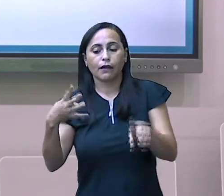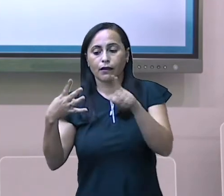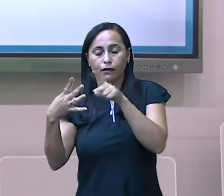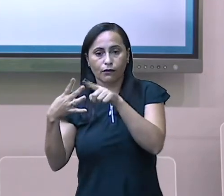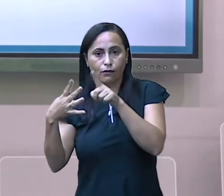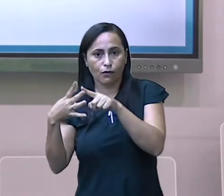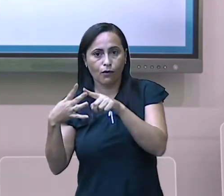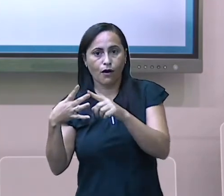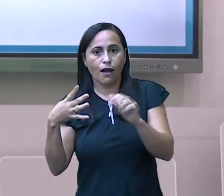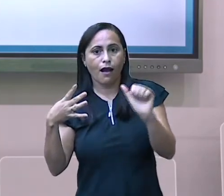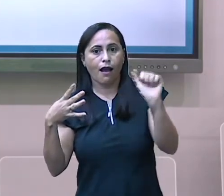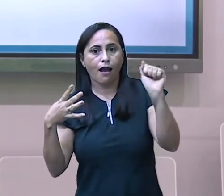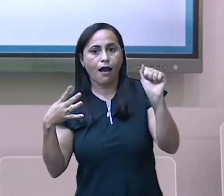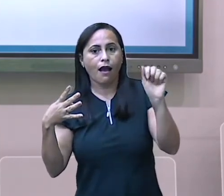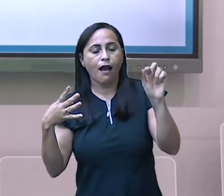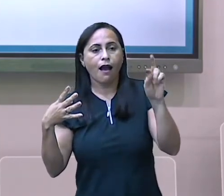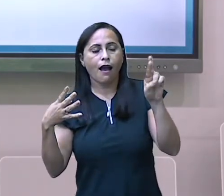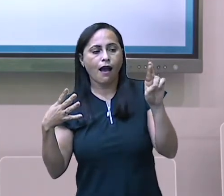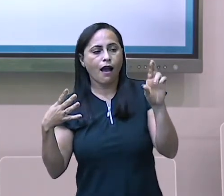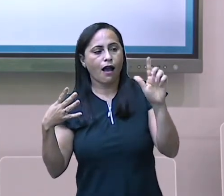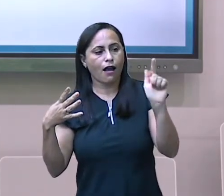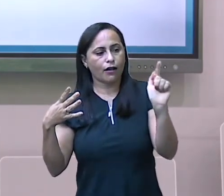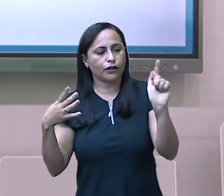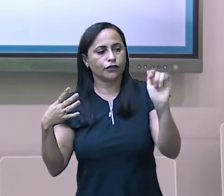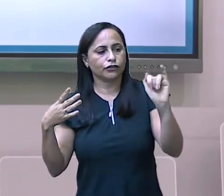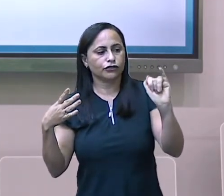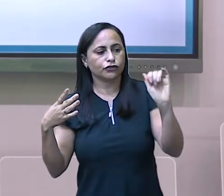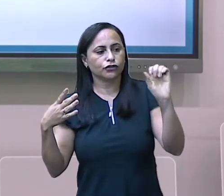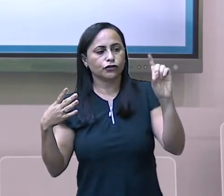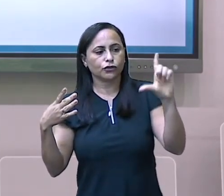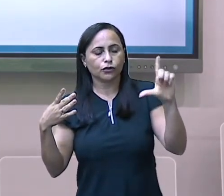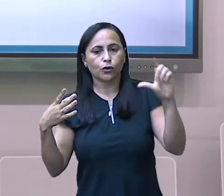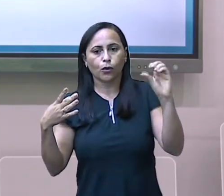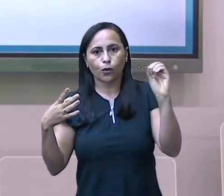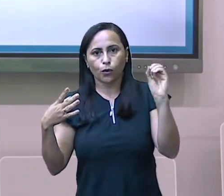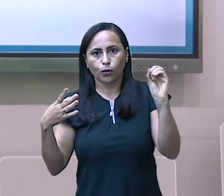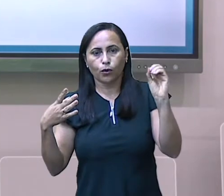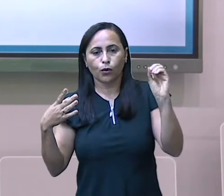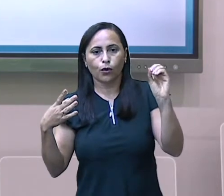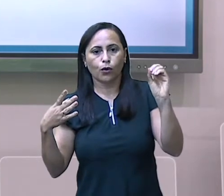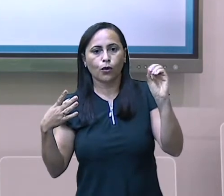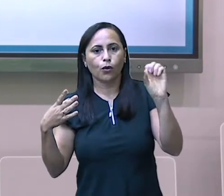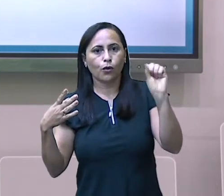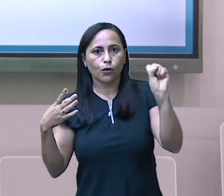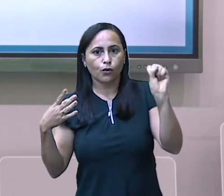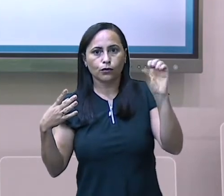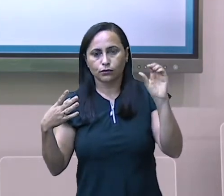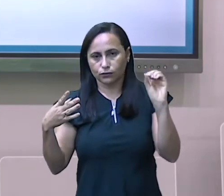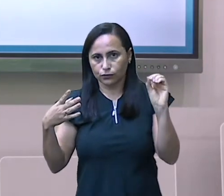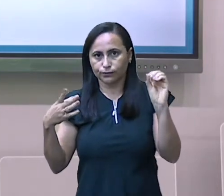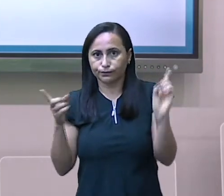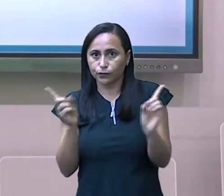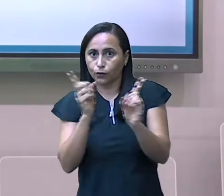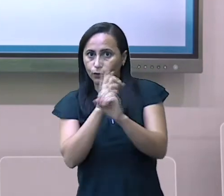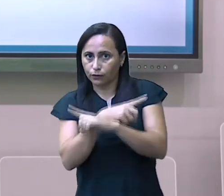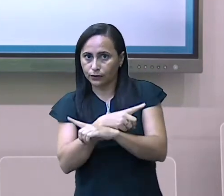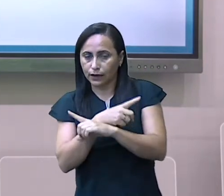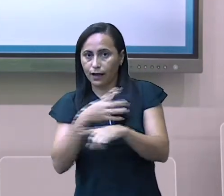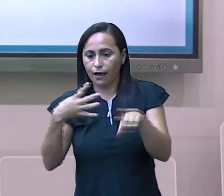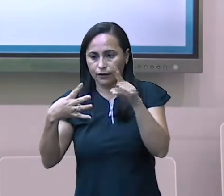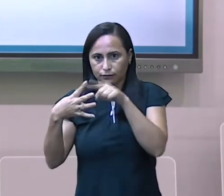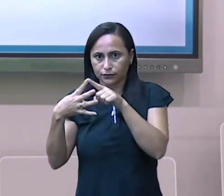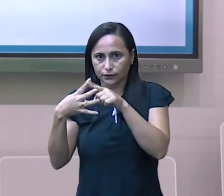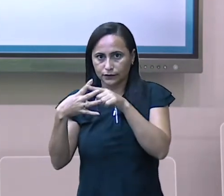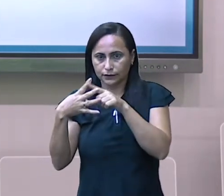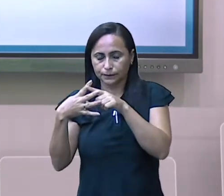solo argiloso. O solo argiloso, ao contrário do arenoso, ele